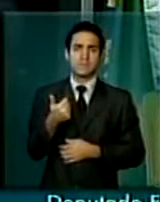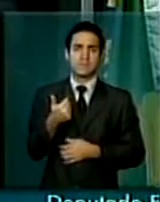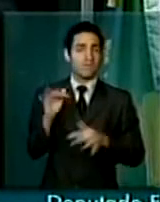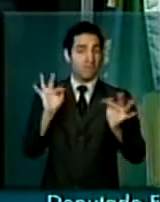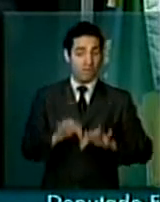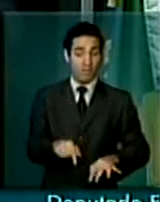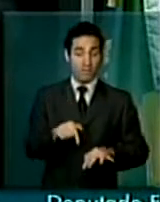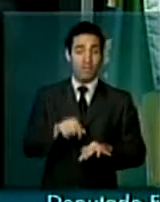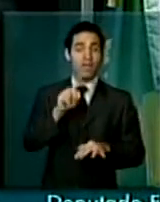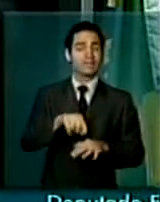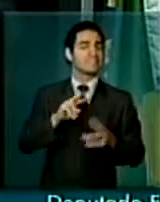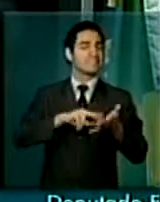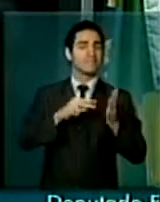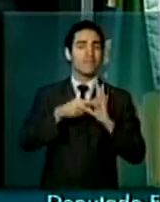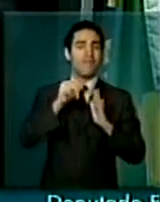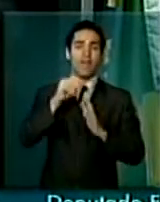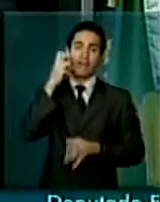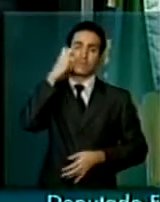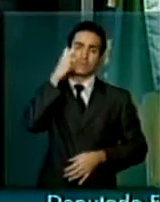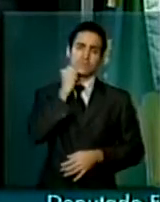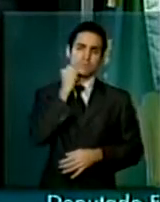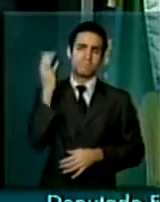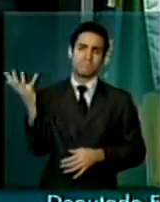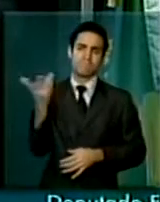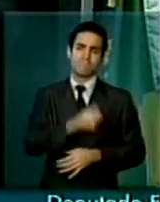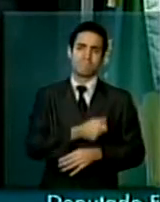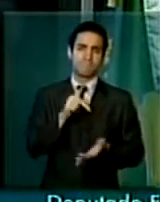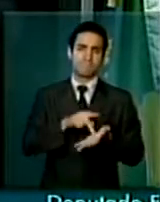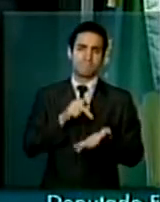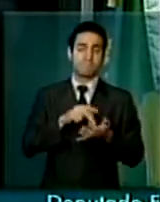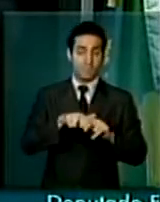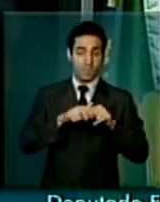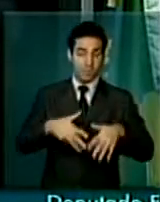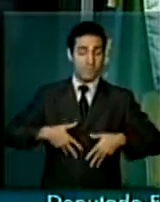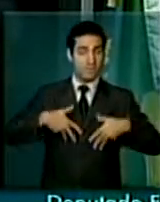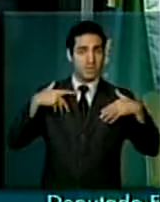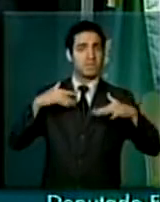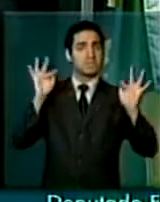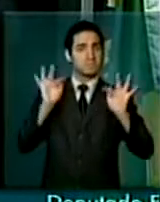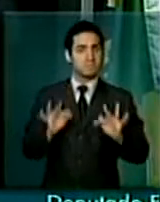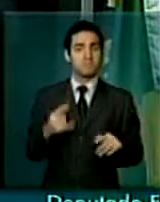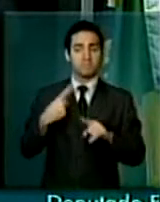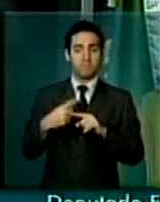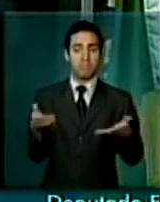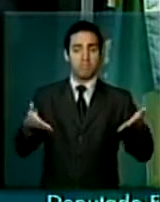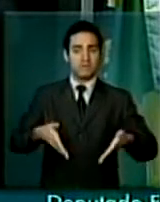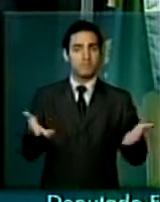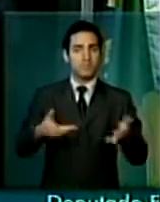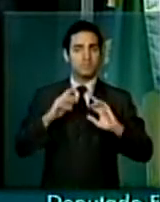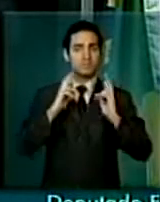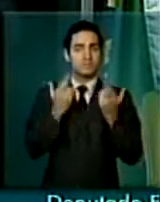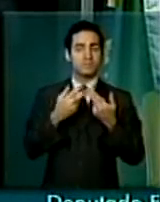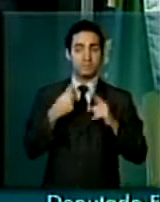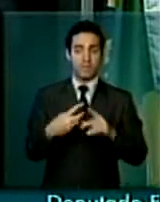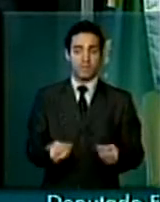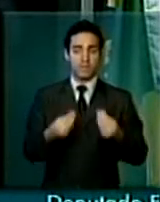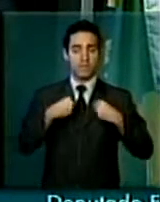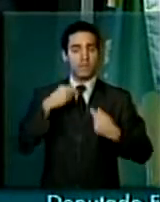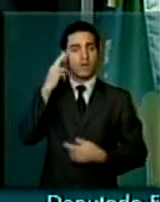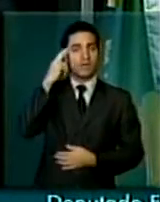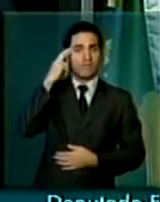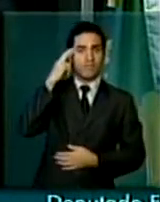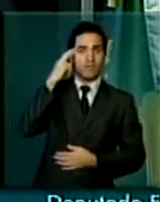da humanidade, que é a adoção. Estamos felizes e honrados por participar desta sessão solene, que nos permite